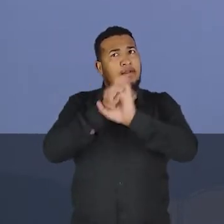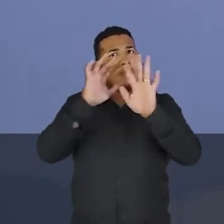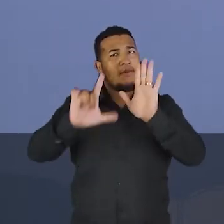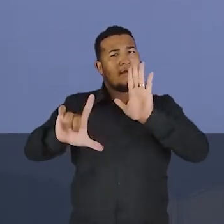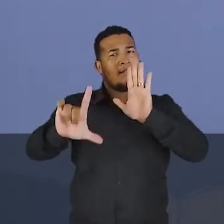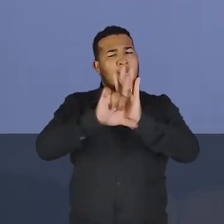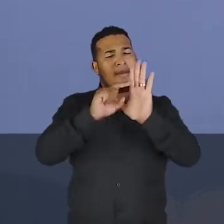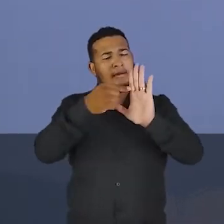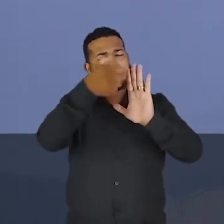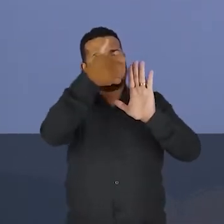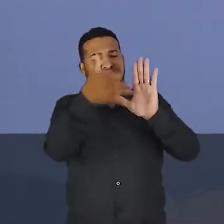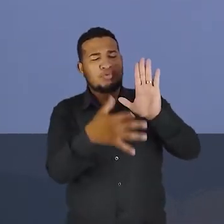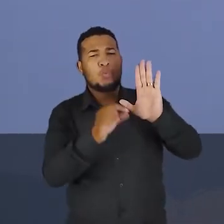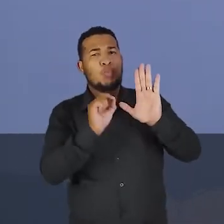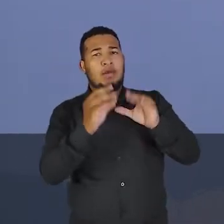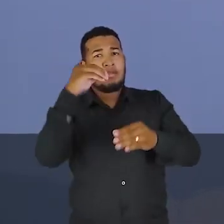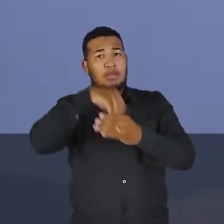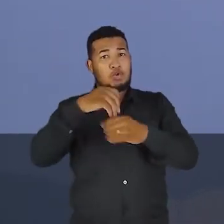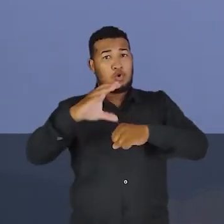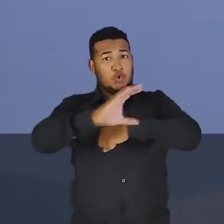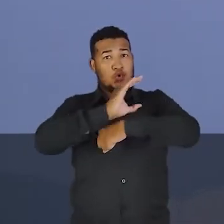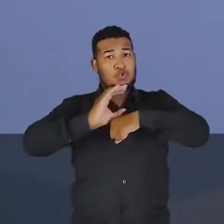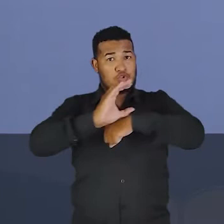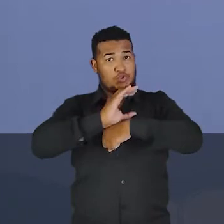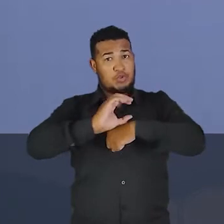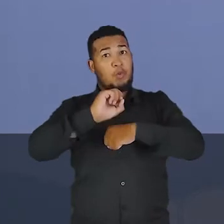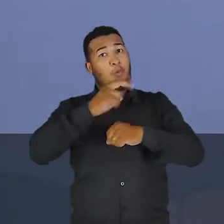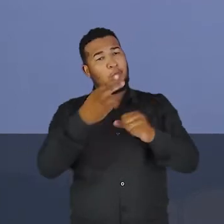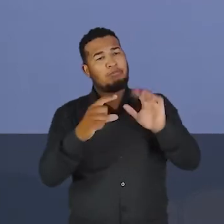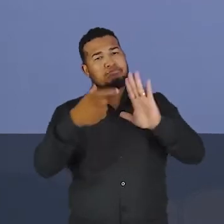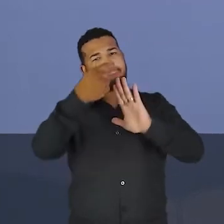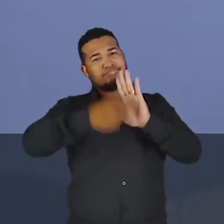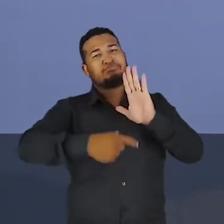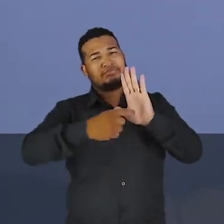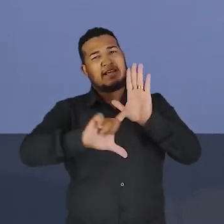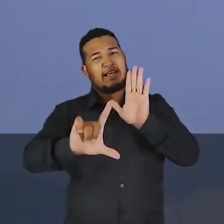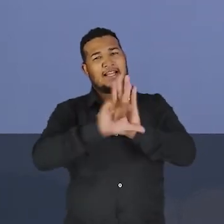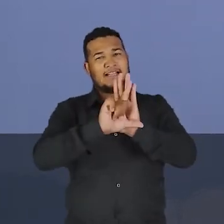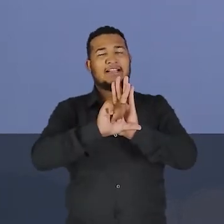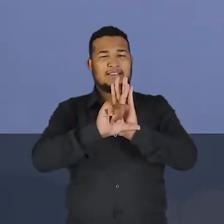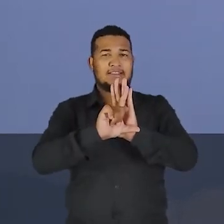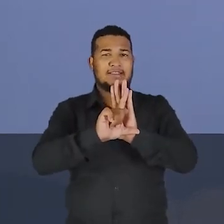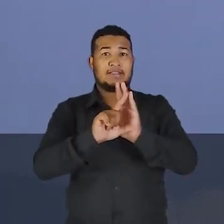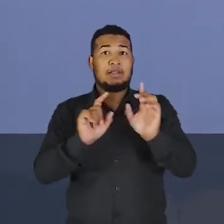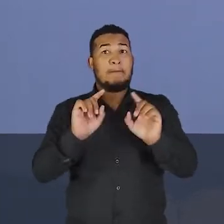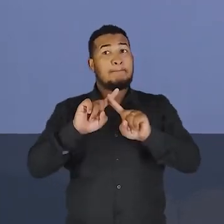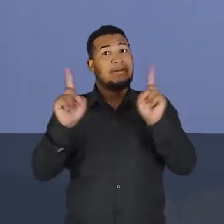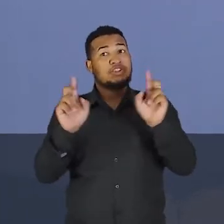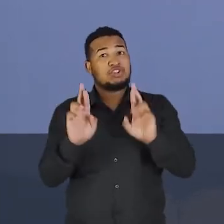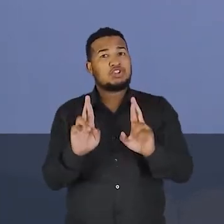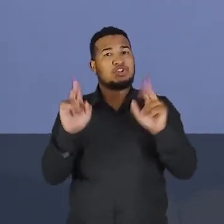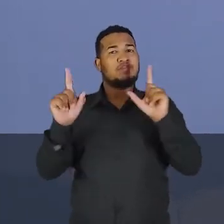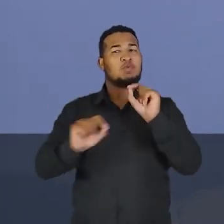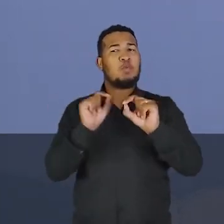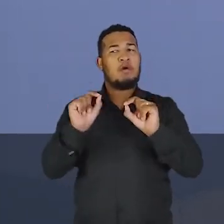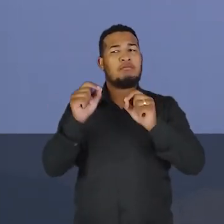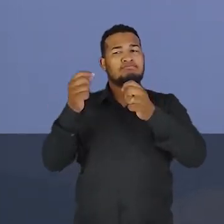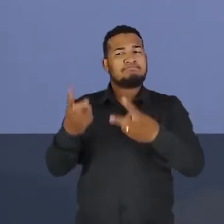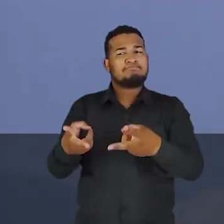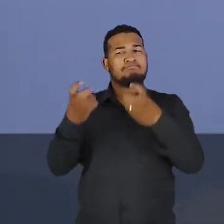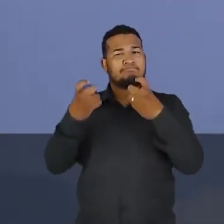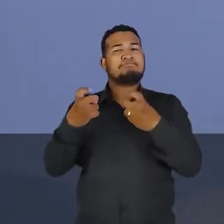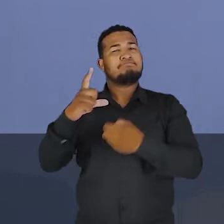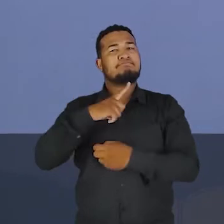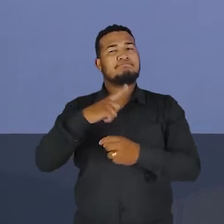está escrito na Constituição ou, nesse caso, no Estatuto da Criança e do Adolescente. Outra coisa é perceber também